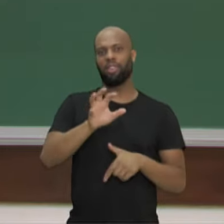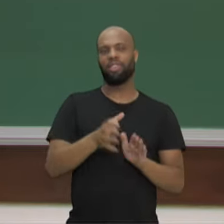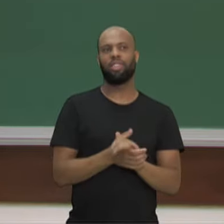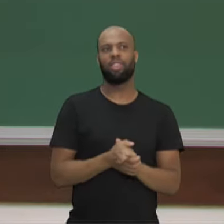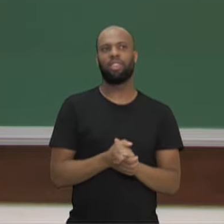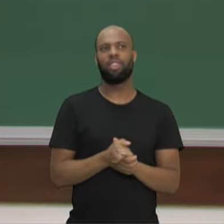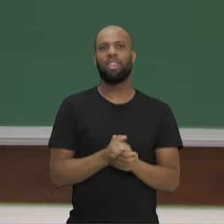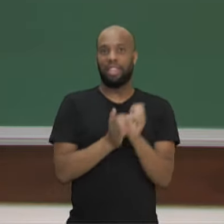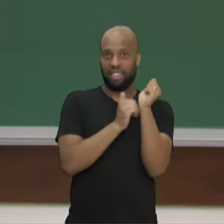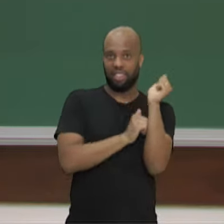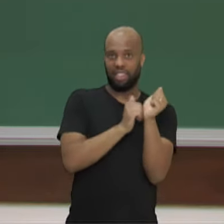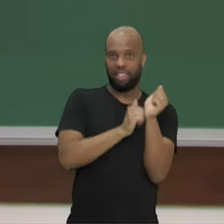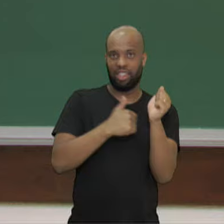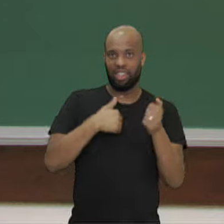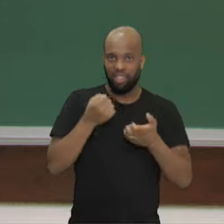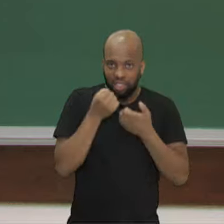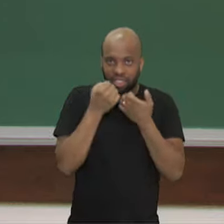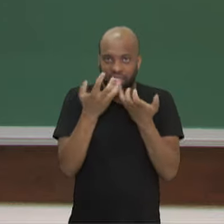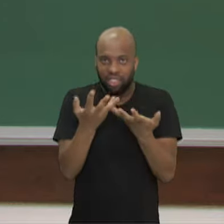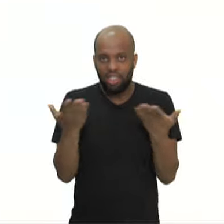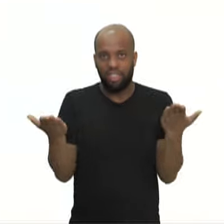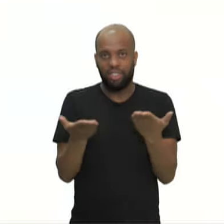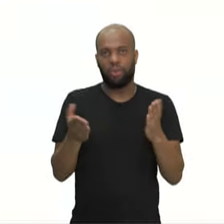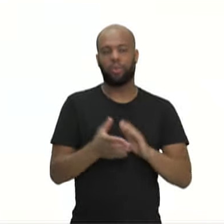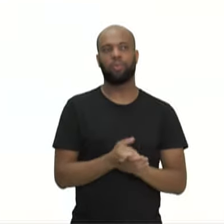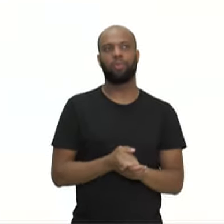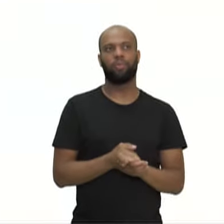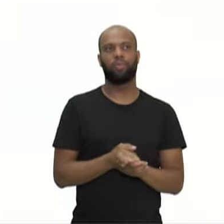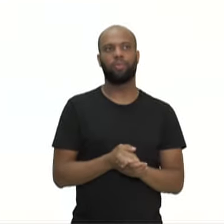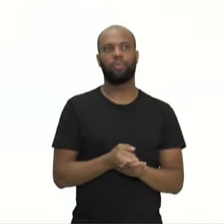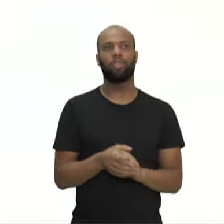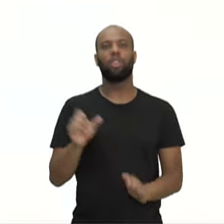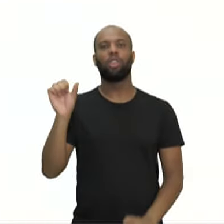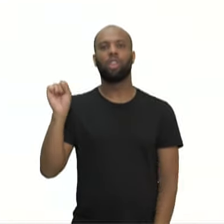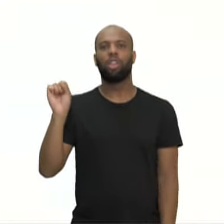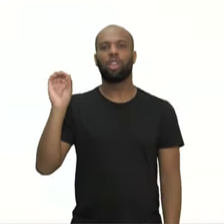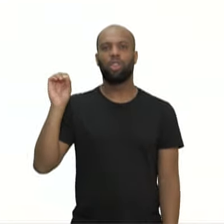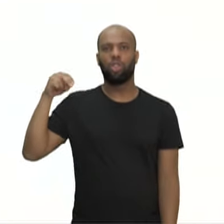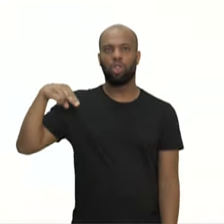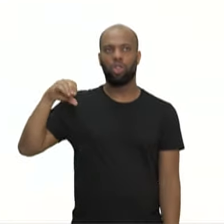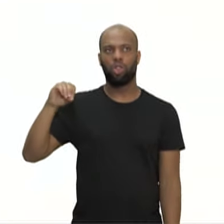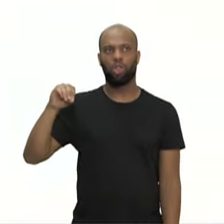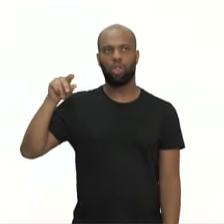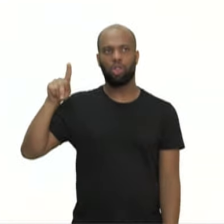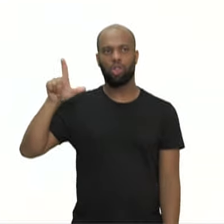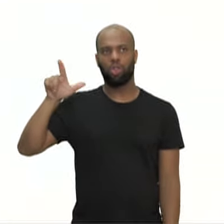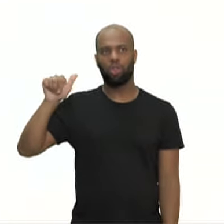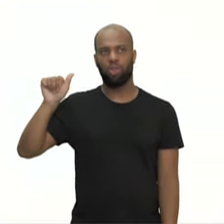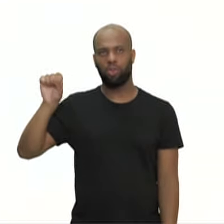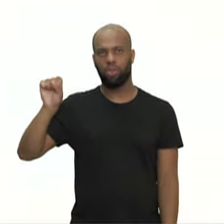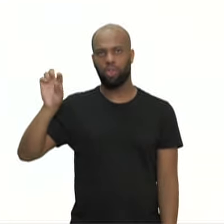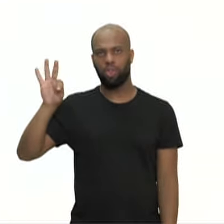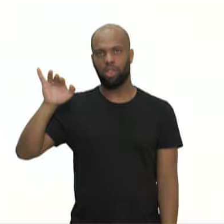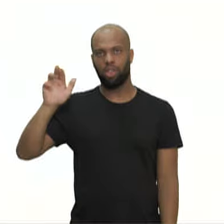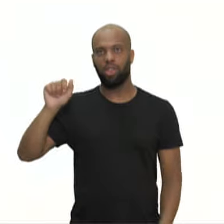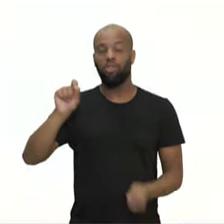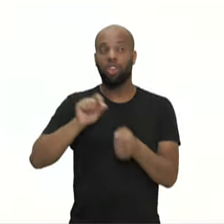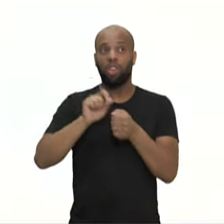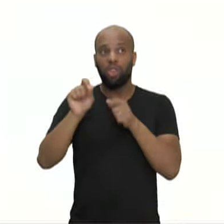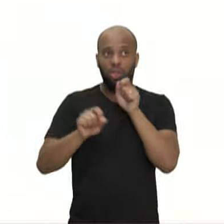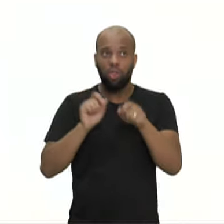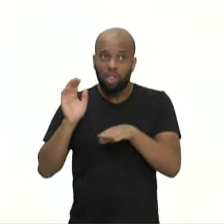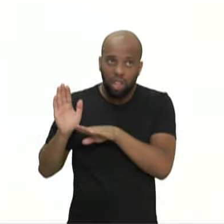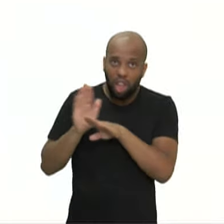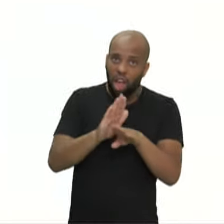são segredinhos que eu estou contando para vocês. Sonoplastia traz emoção para a peça teatral, né? Auxilia os personagens, sua